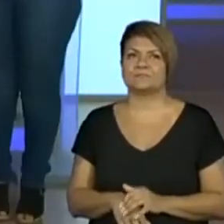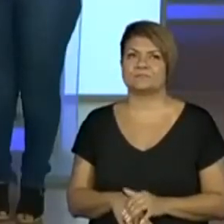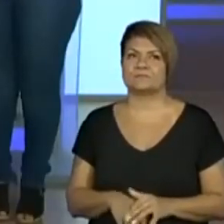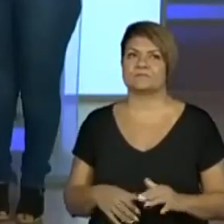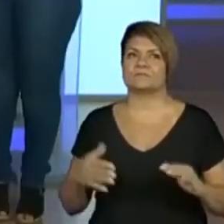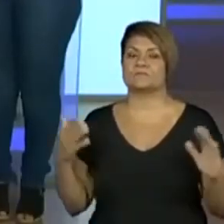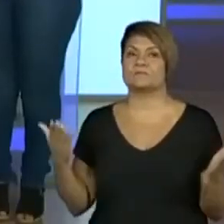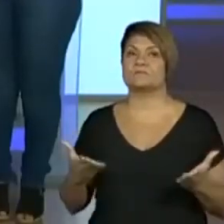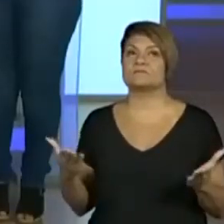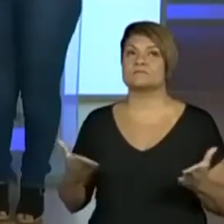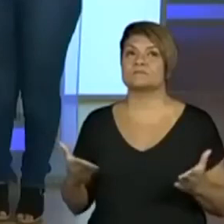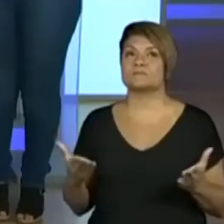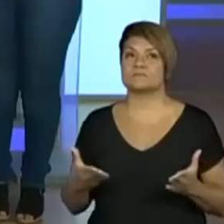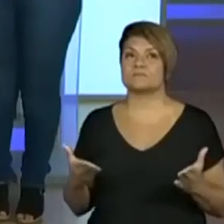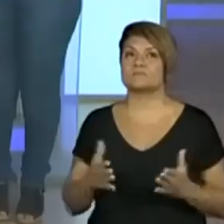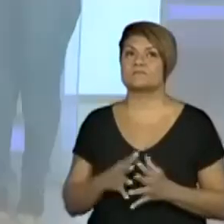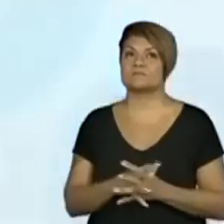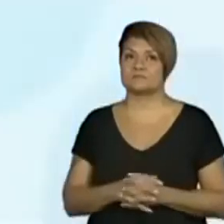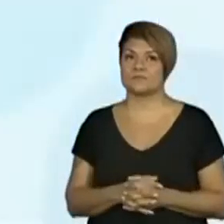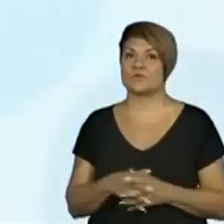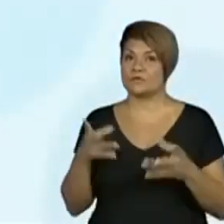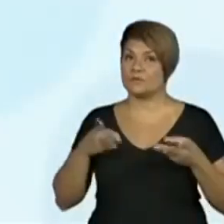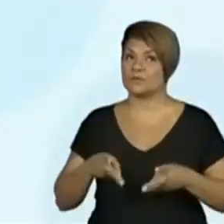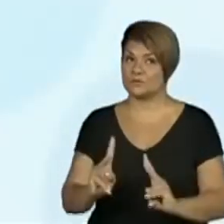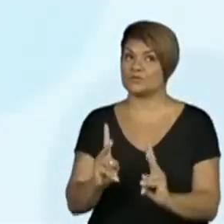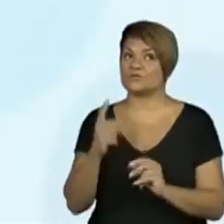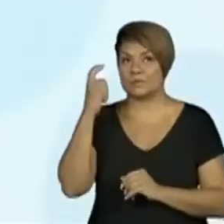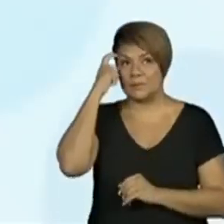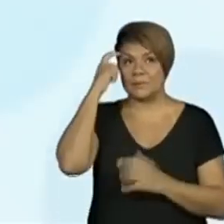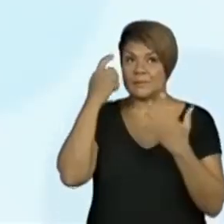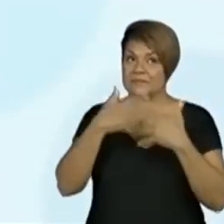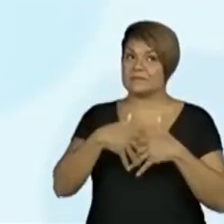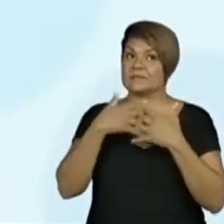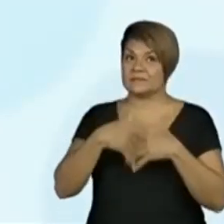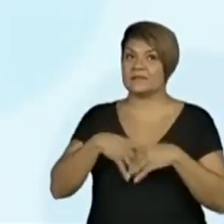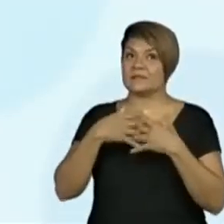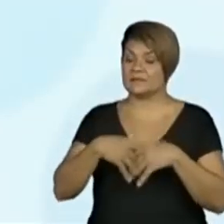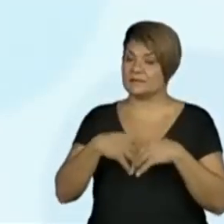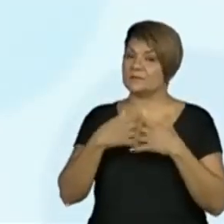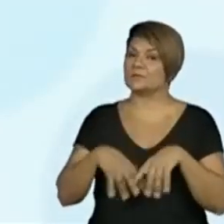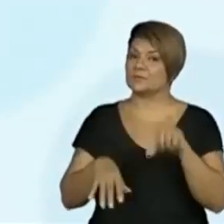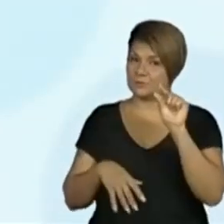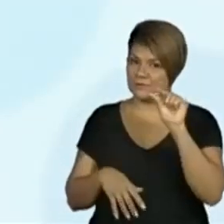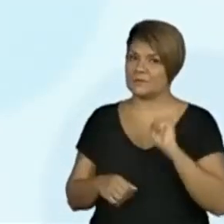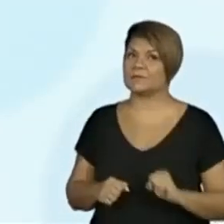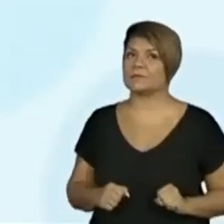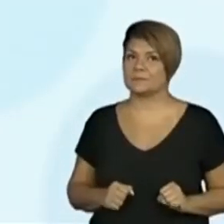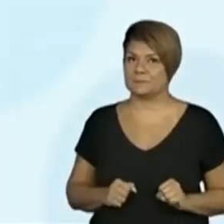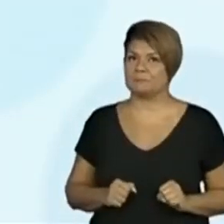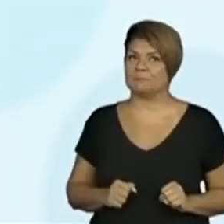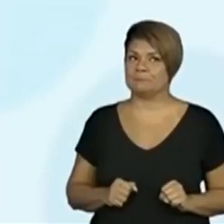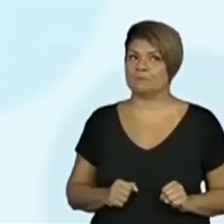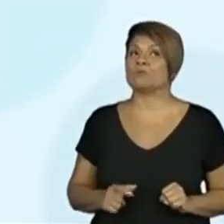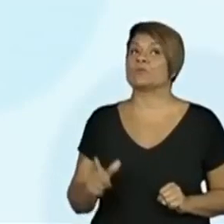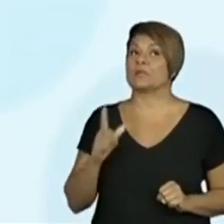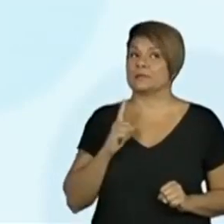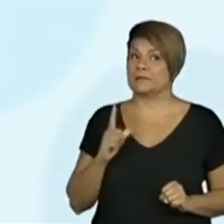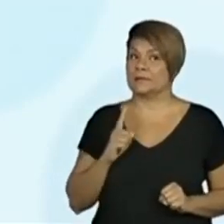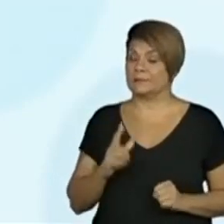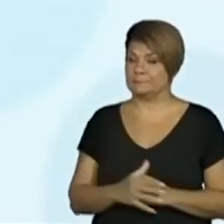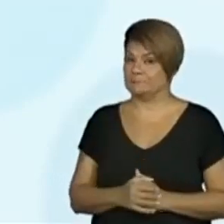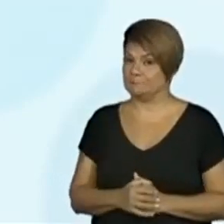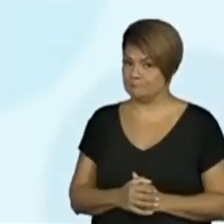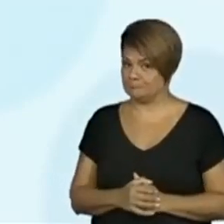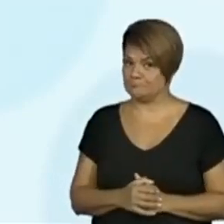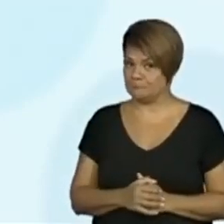a e agora a gente vai continuar pensando aqui a gente vai refletir um pouquinho nós temos